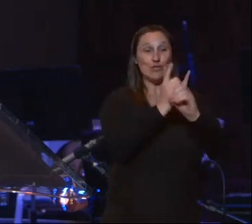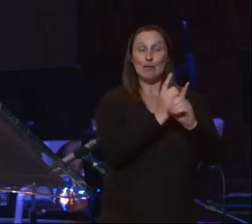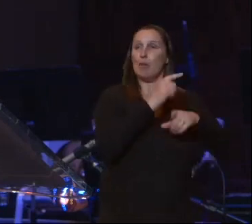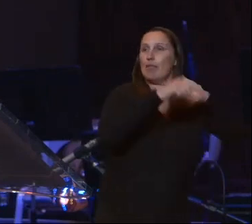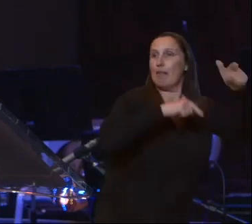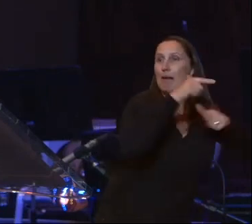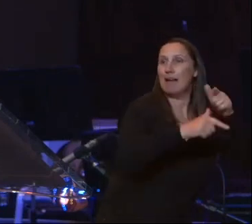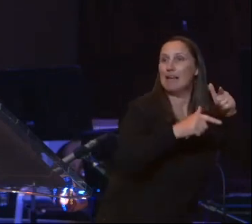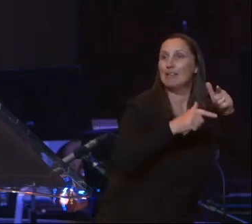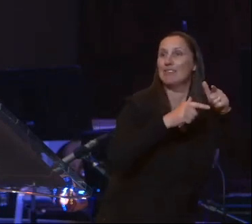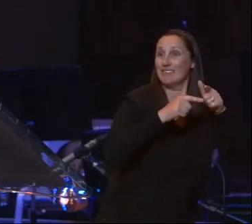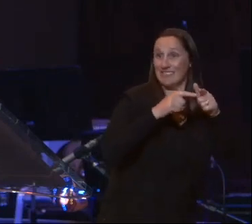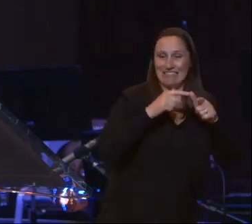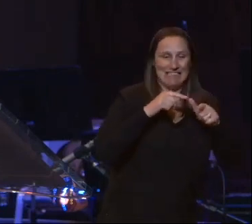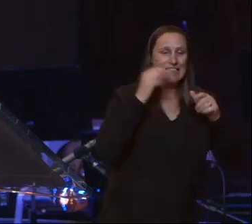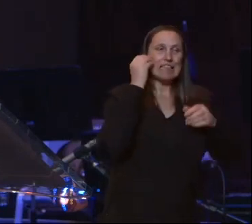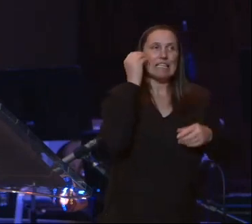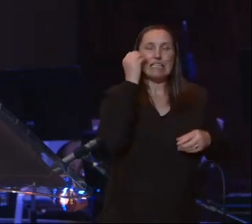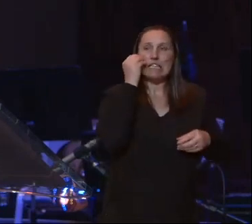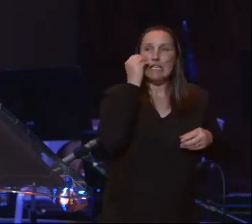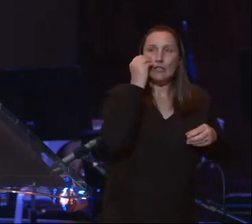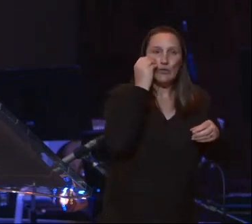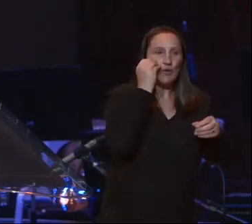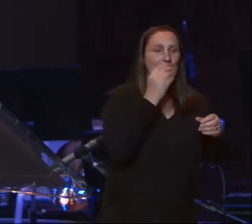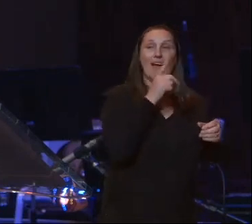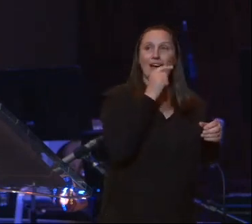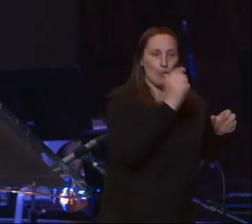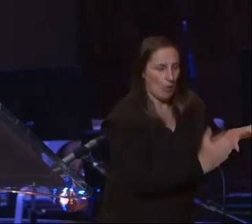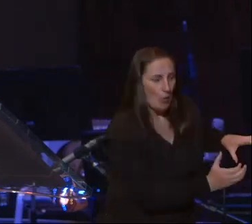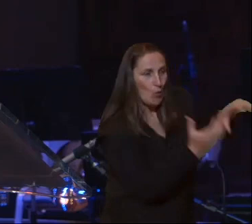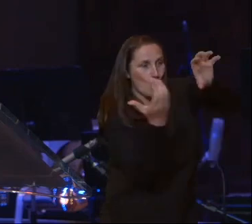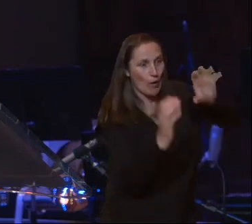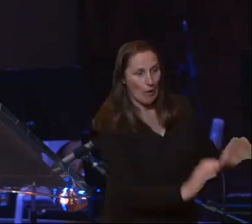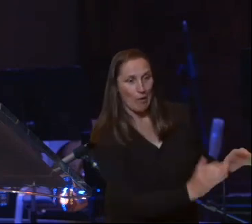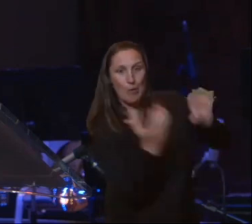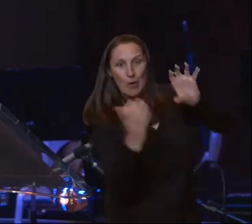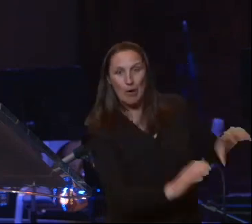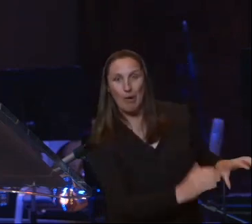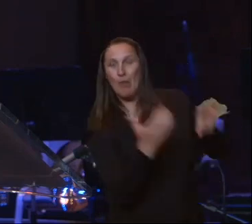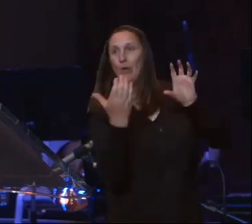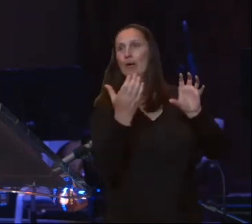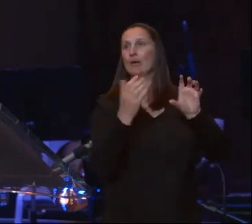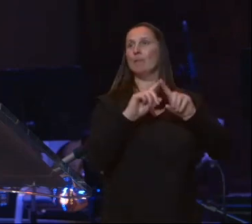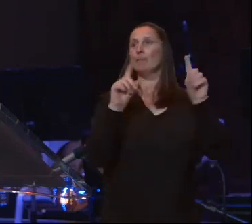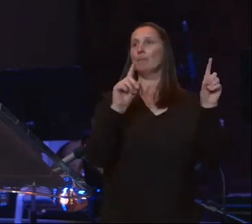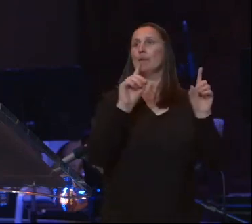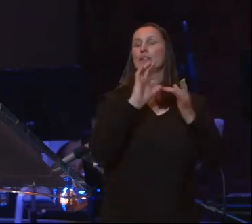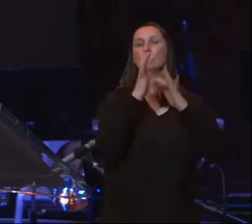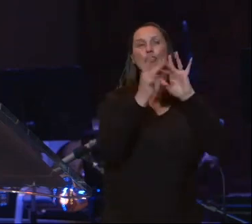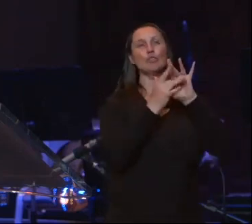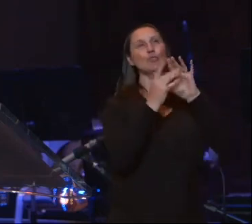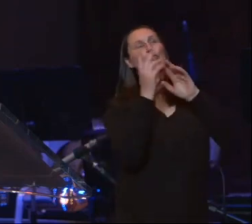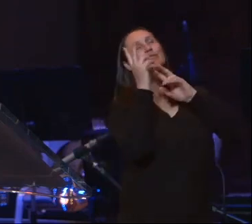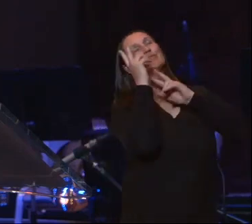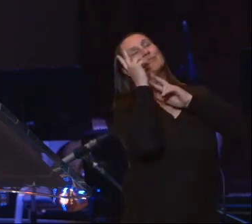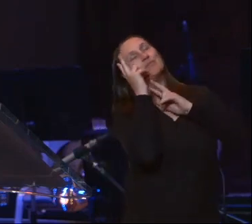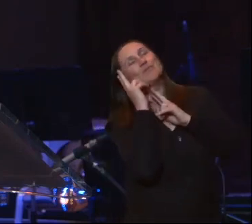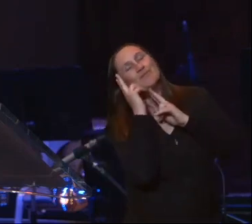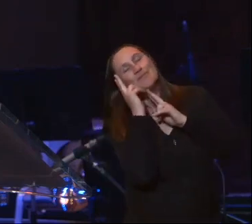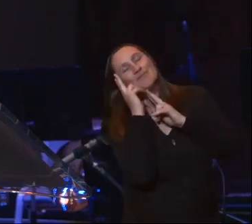tentando usar o que eles sabiam, mas nenhum esforço era capaz de resolver o